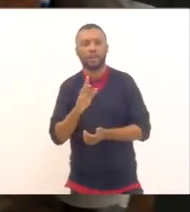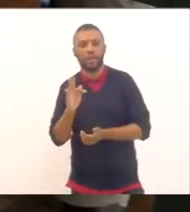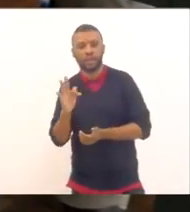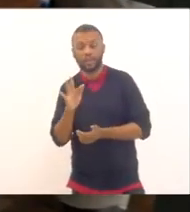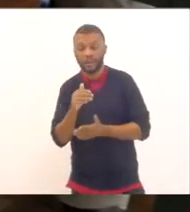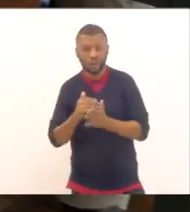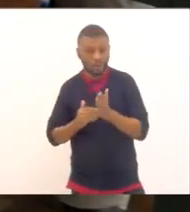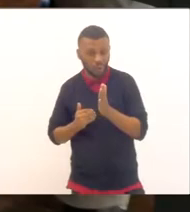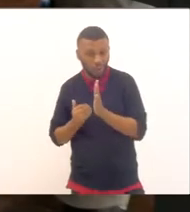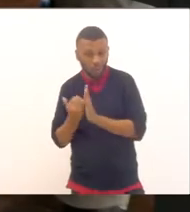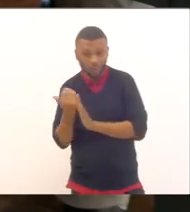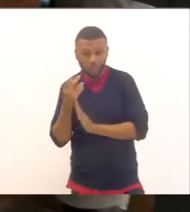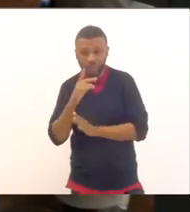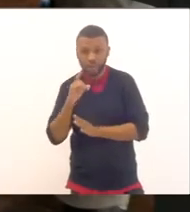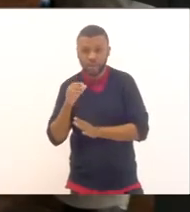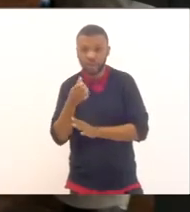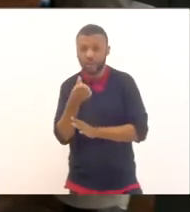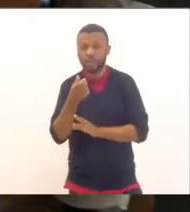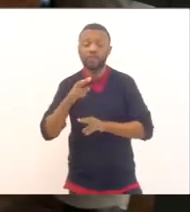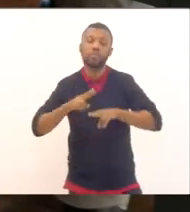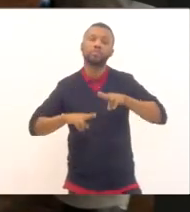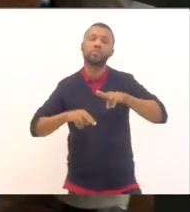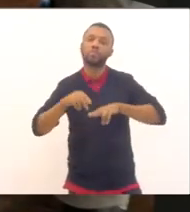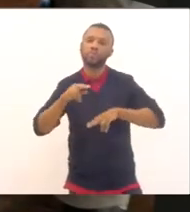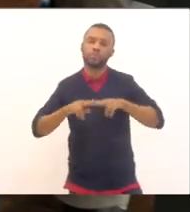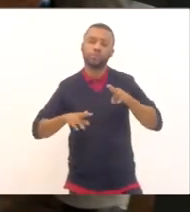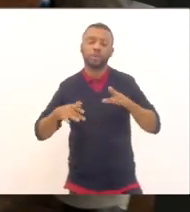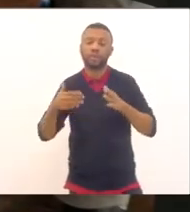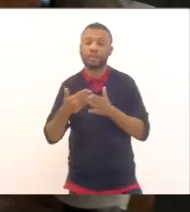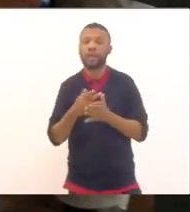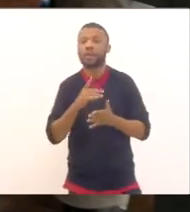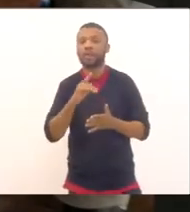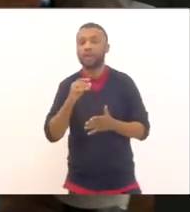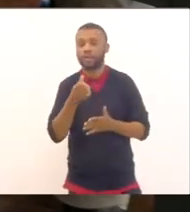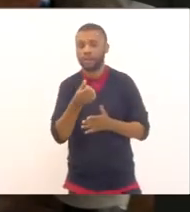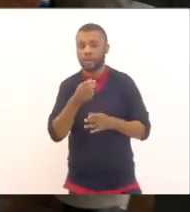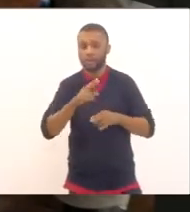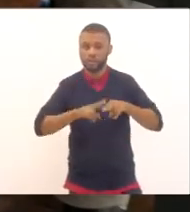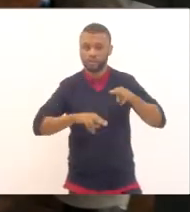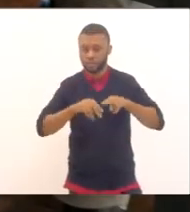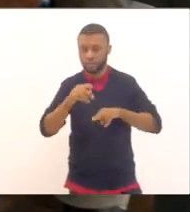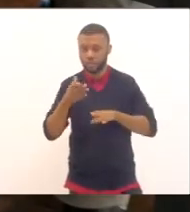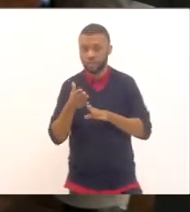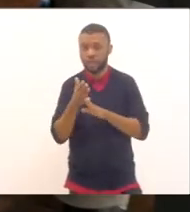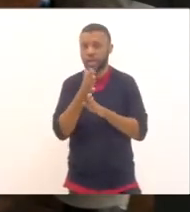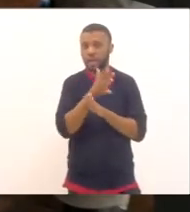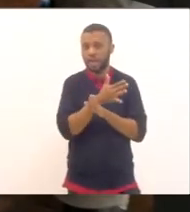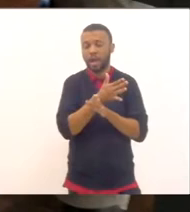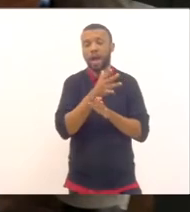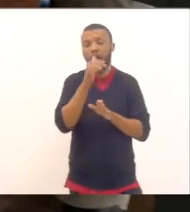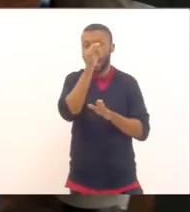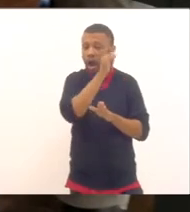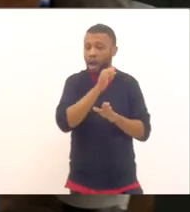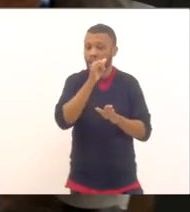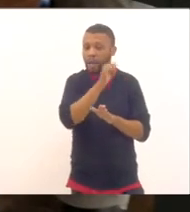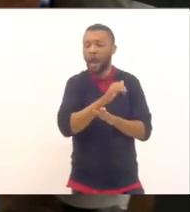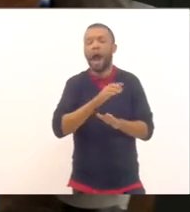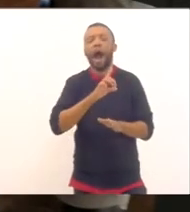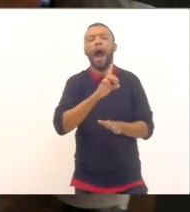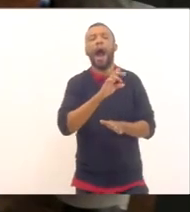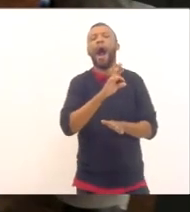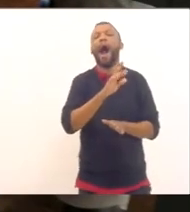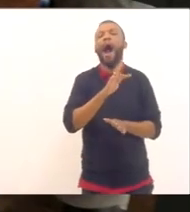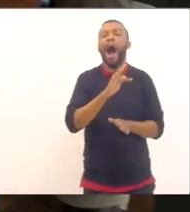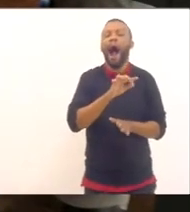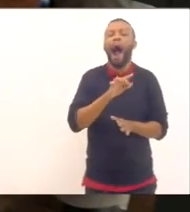começou a entrar em vigor dia seis de Junho Então até 6 de junho com permaneceu uma figura DRL é de 1